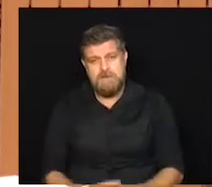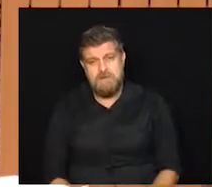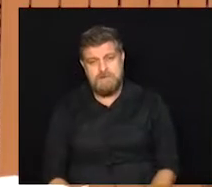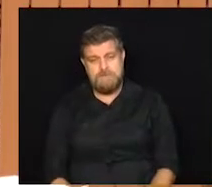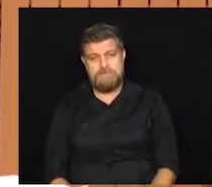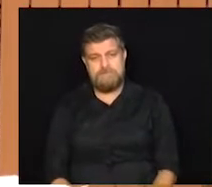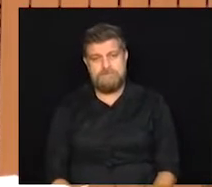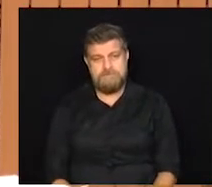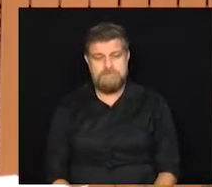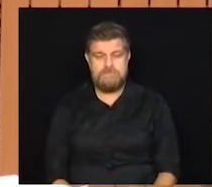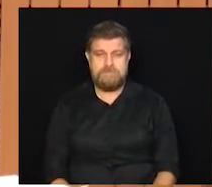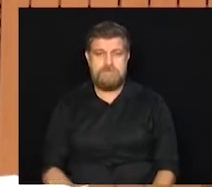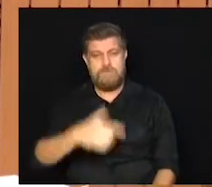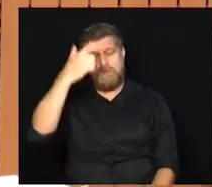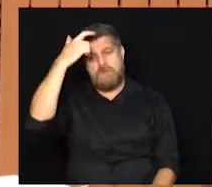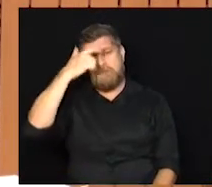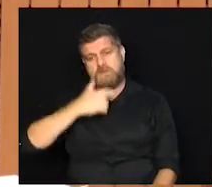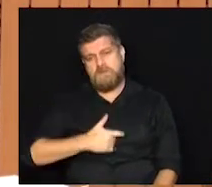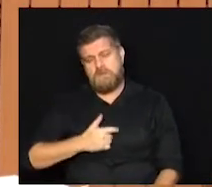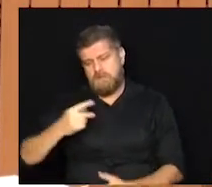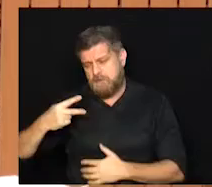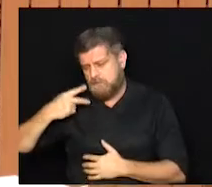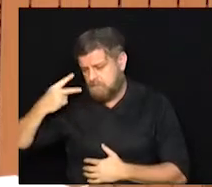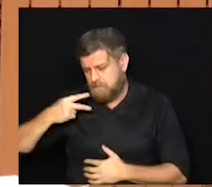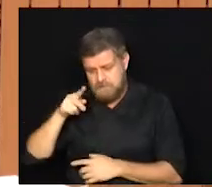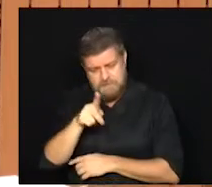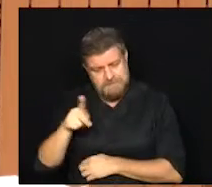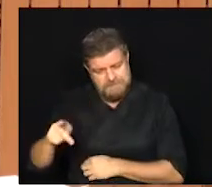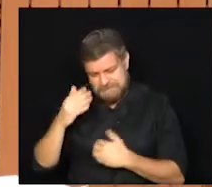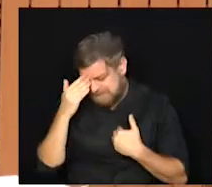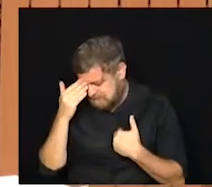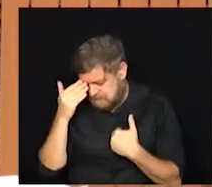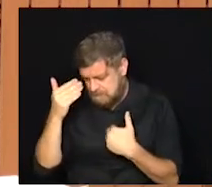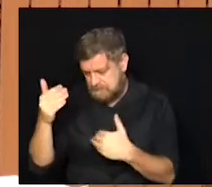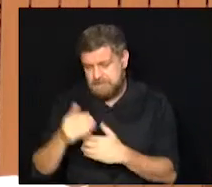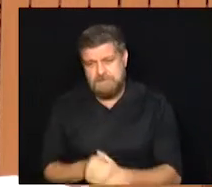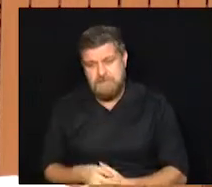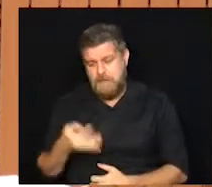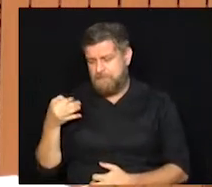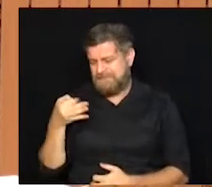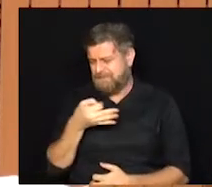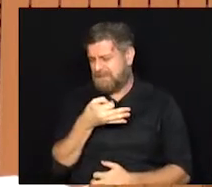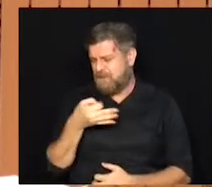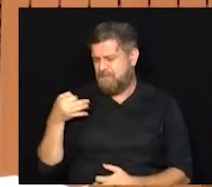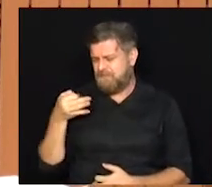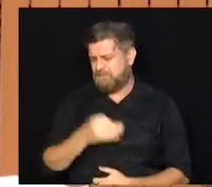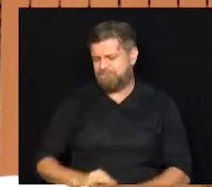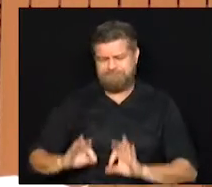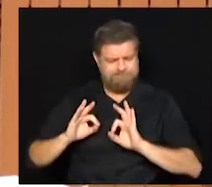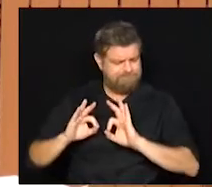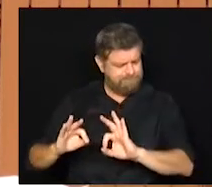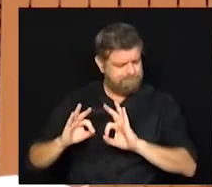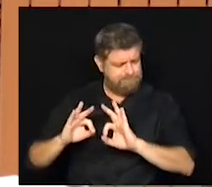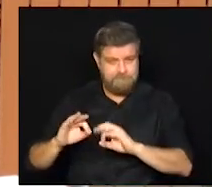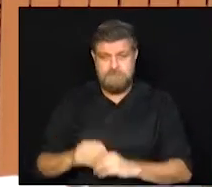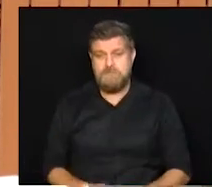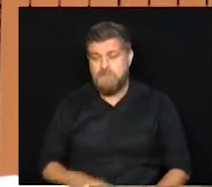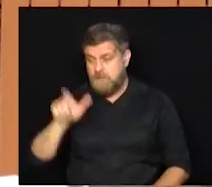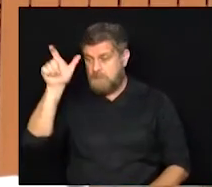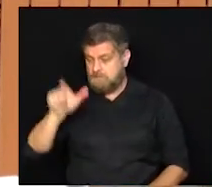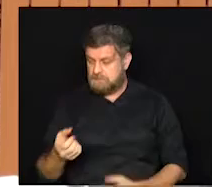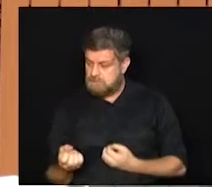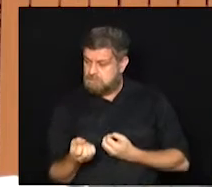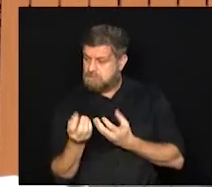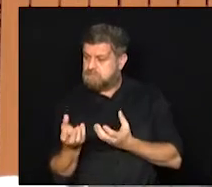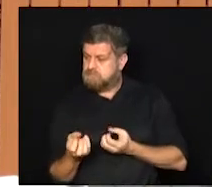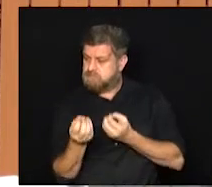Eu que tenho a agradecer, vereadora, professor Alberto, aí, pelas palavras que realmente o senhor colocou para a gente